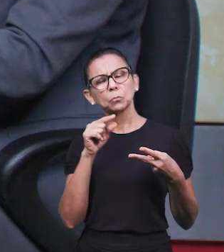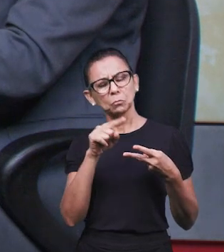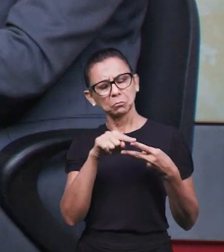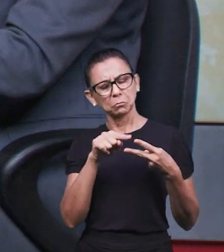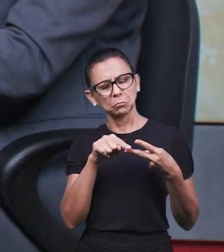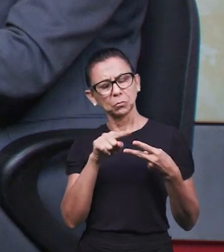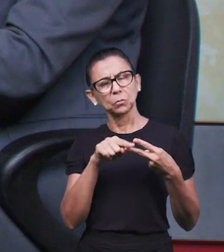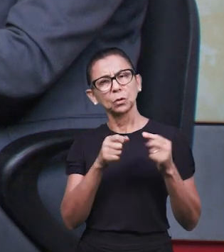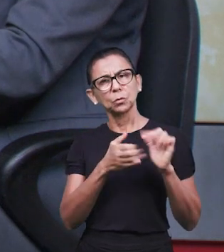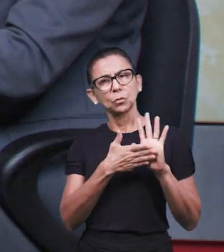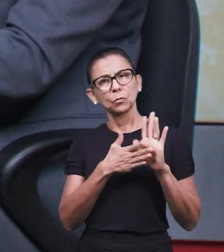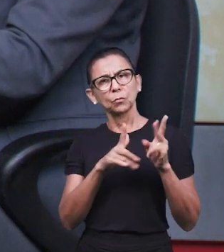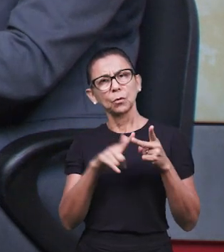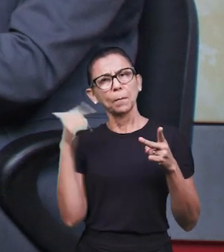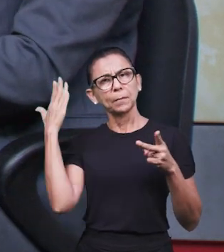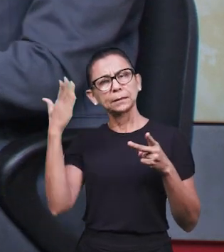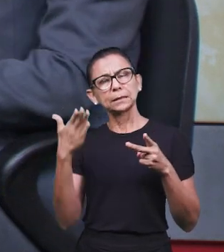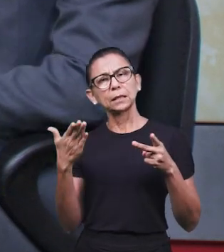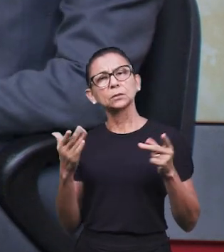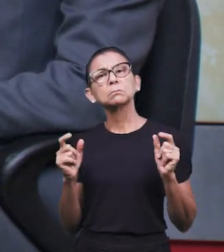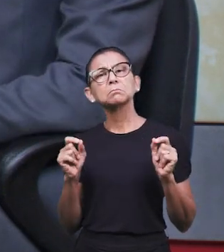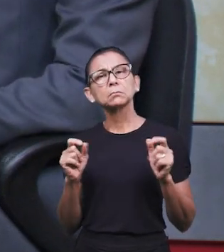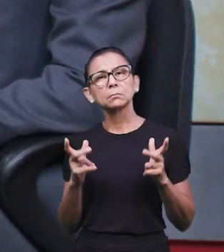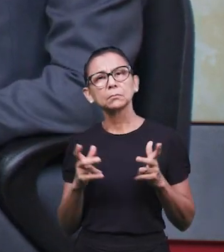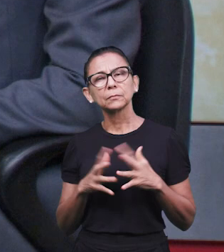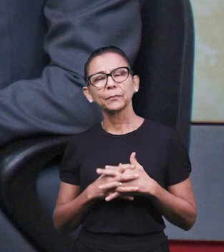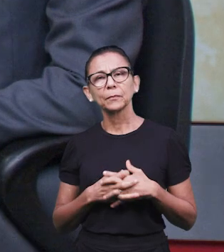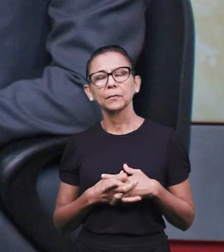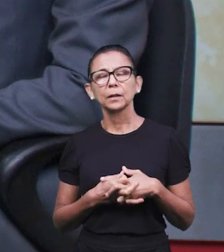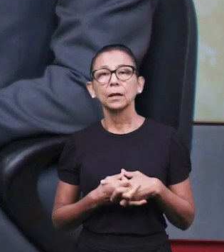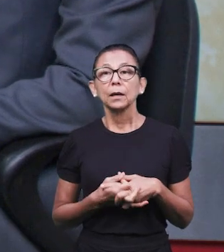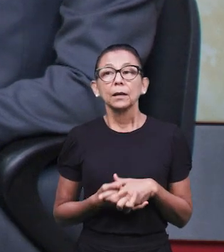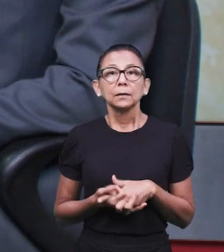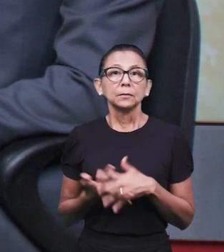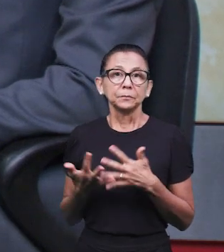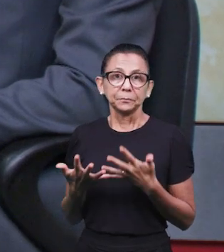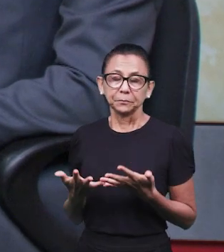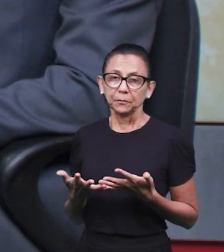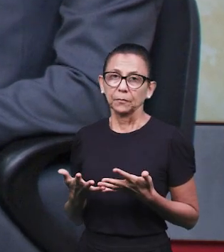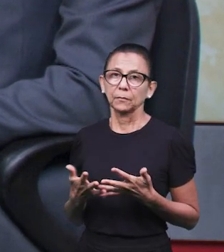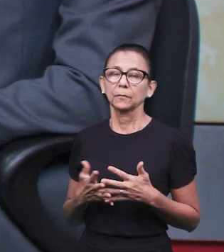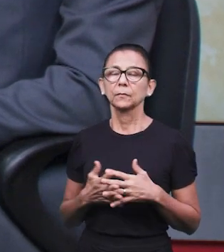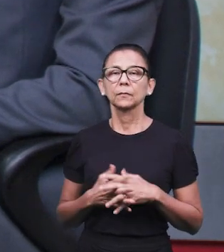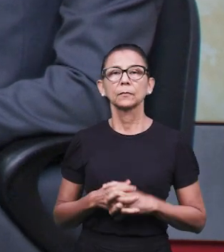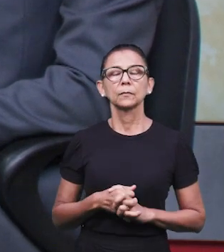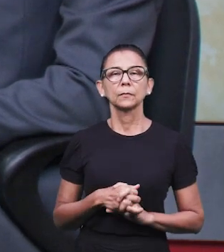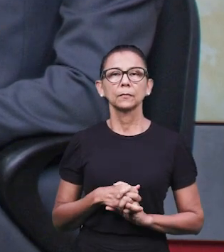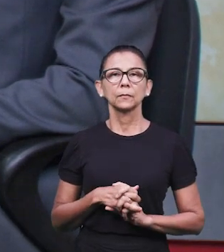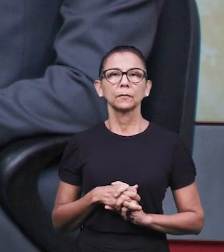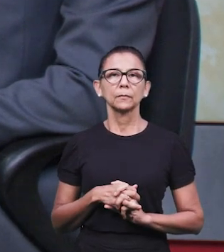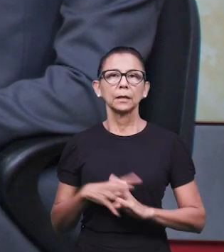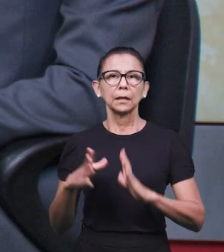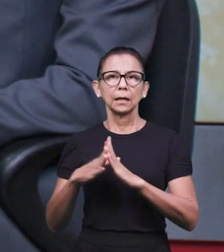relação entre louvor e palavra? Então, o louvor da igreja